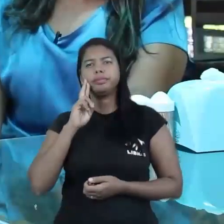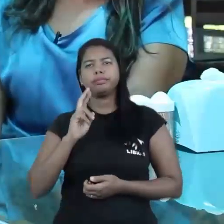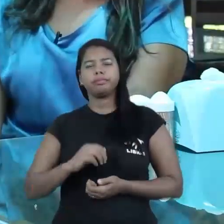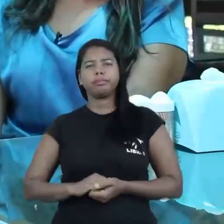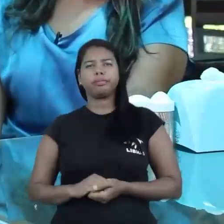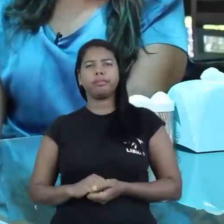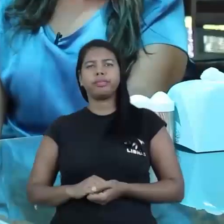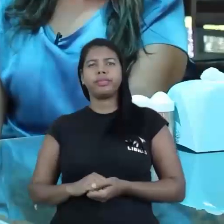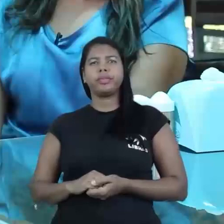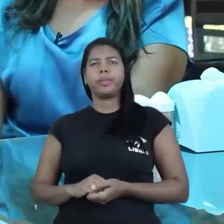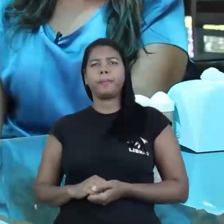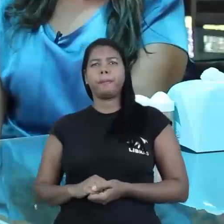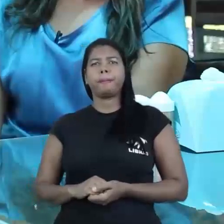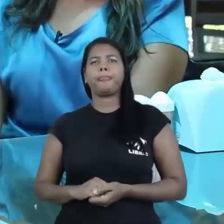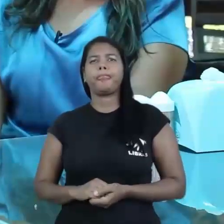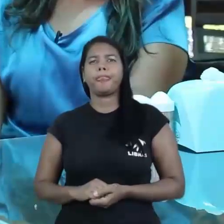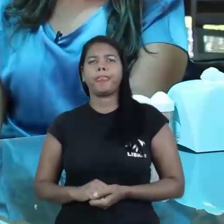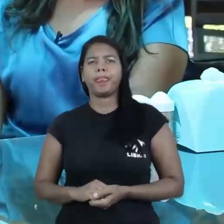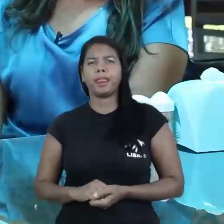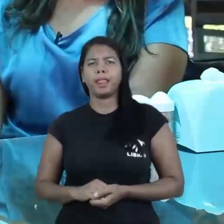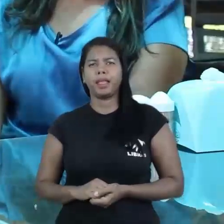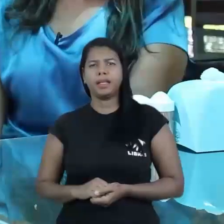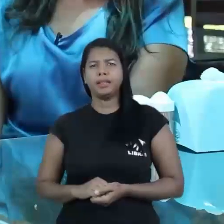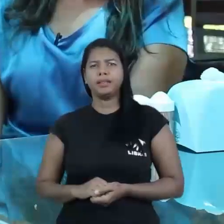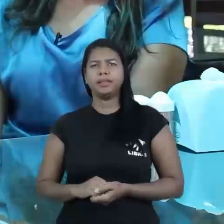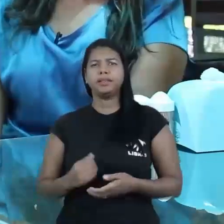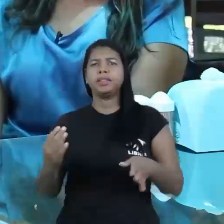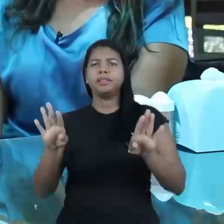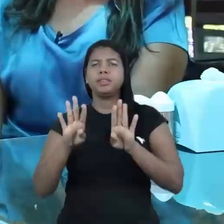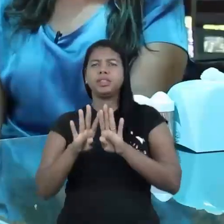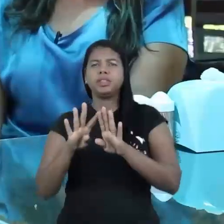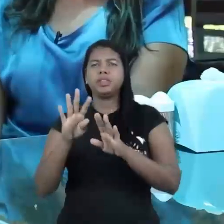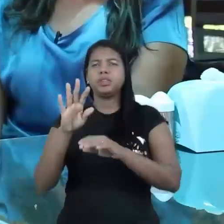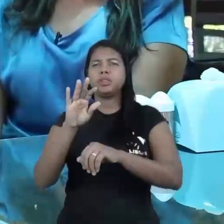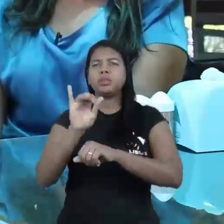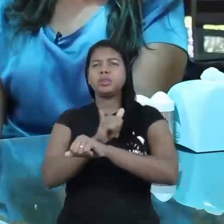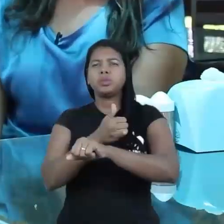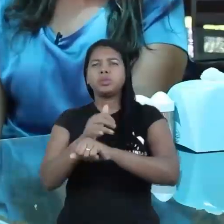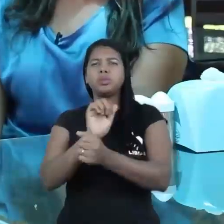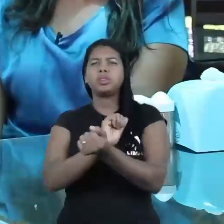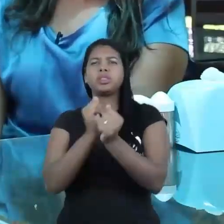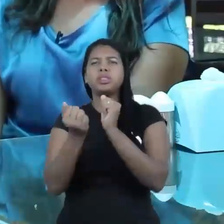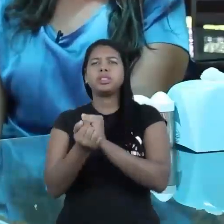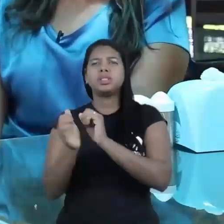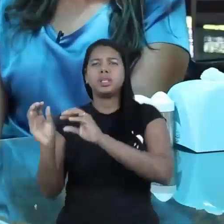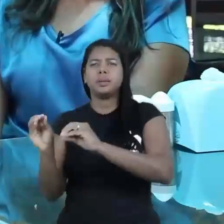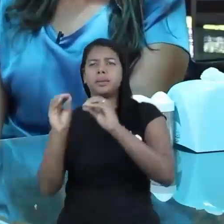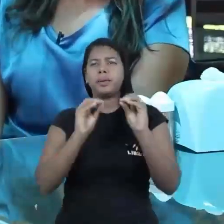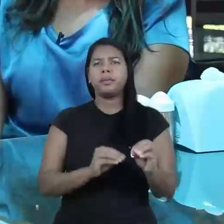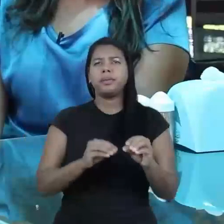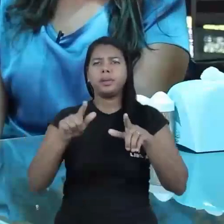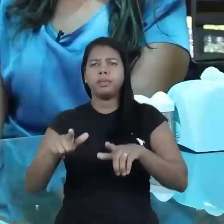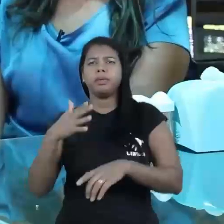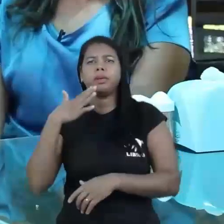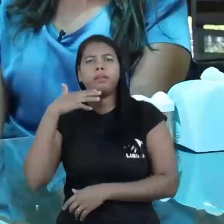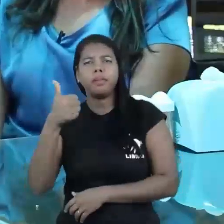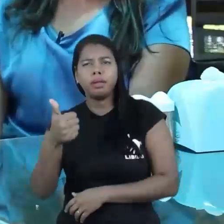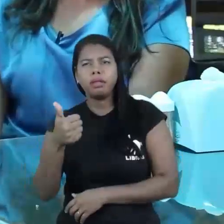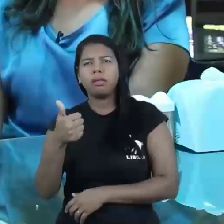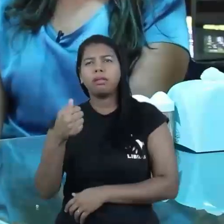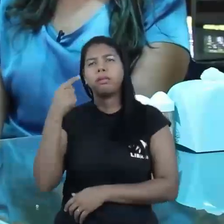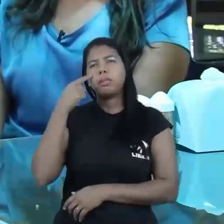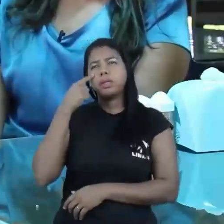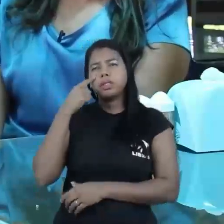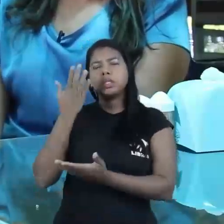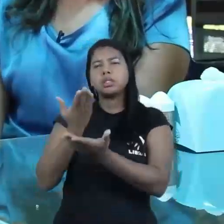mesmo, a gente fechou por estratégia também de mudar para um lugar melhor. Antes de vir, claro, a gente voltou